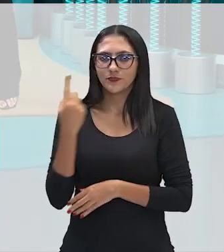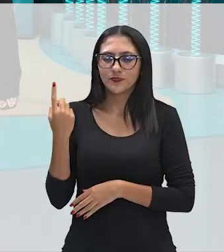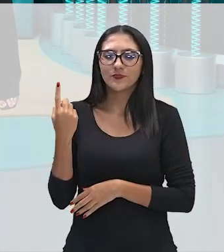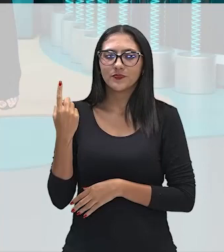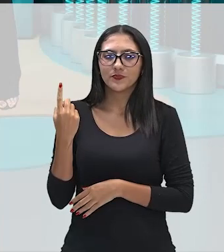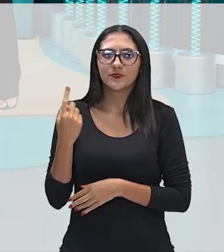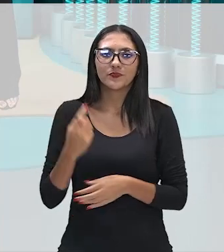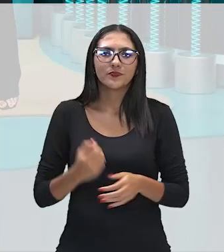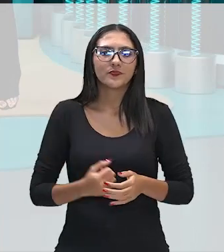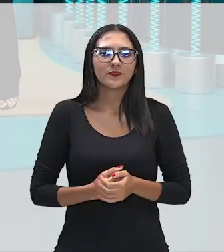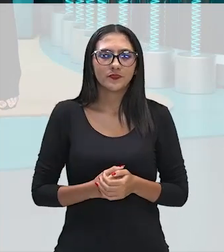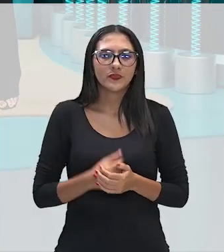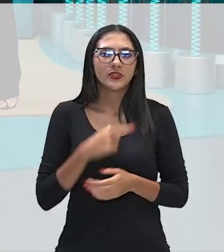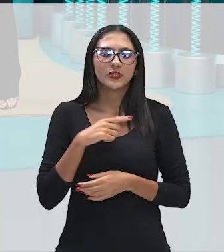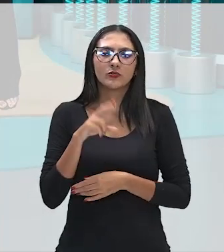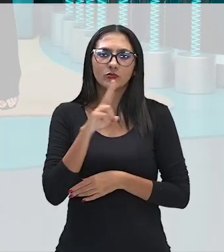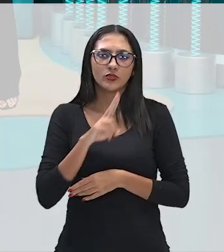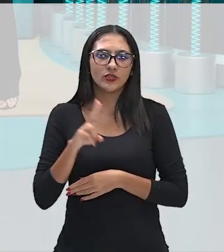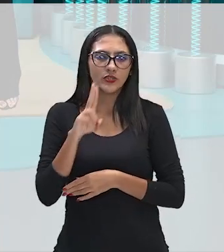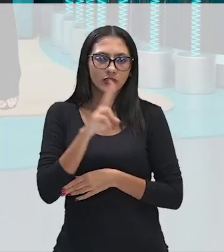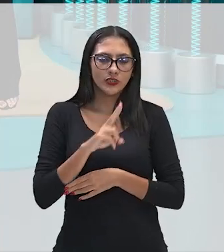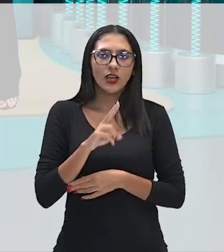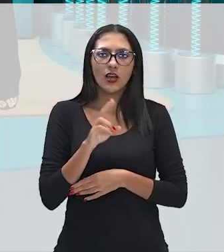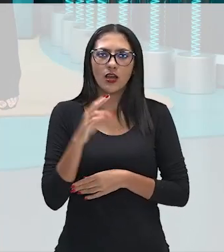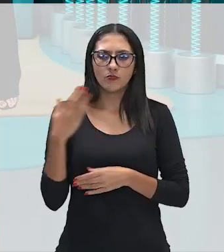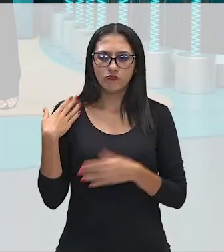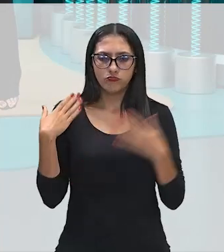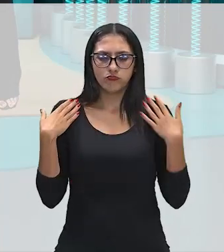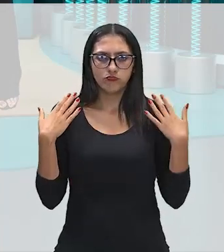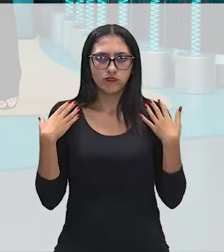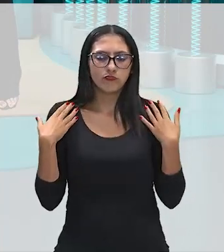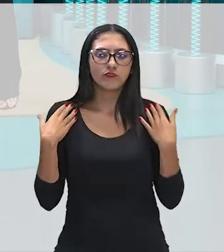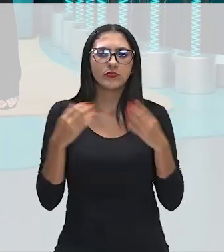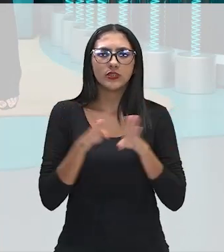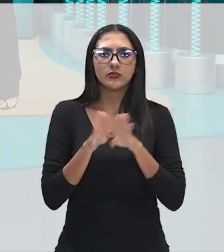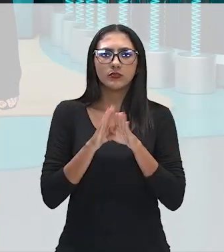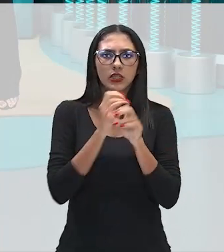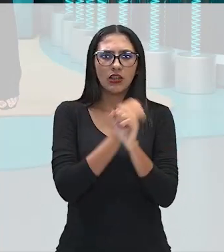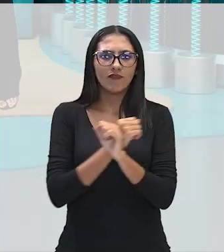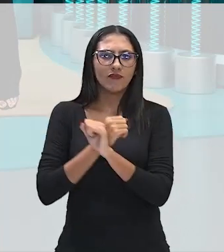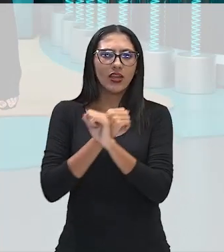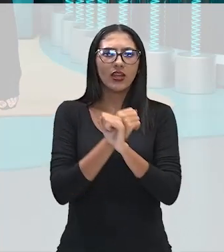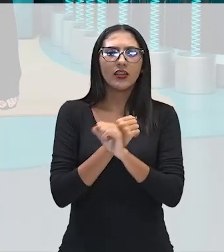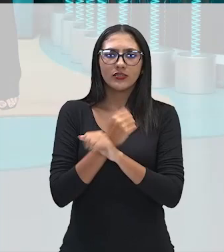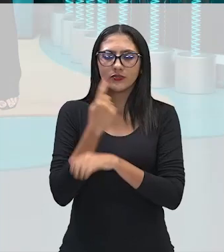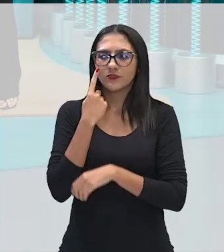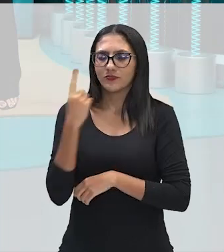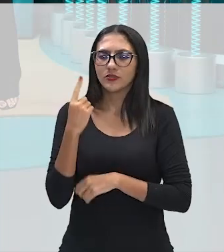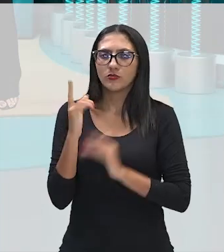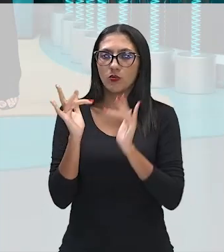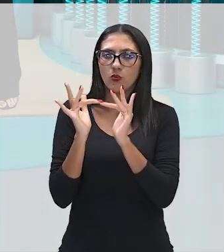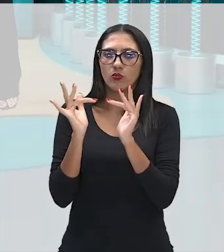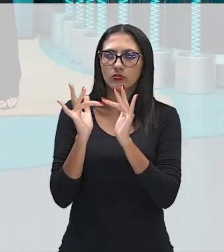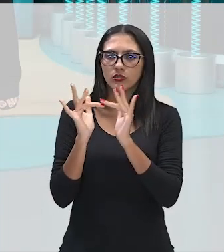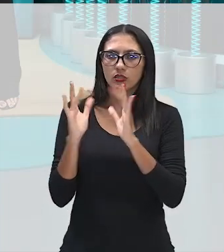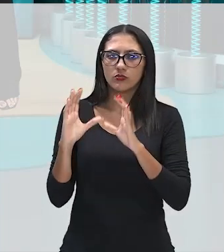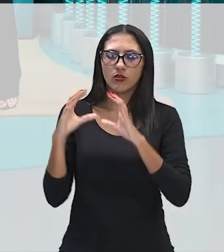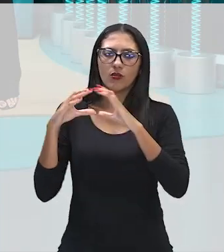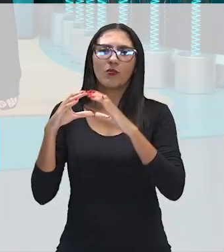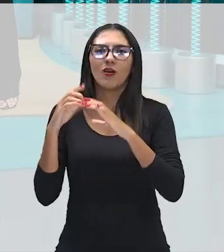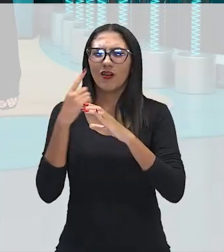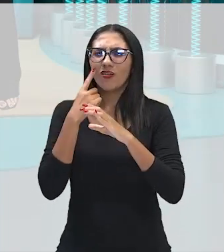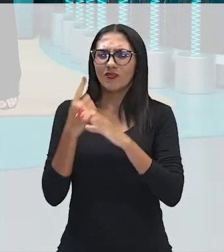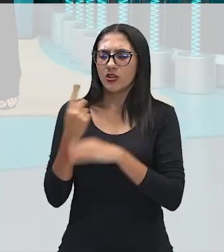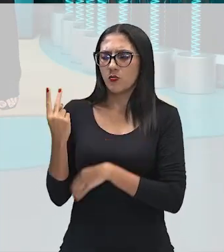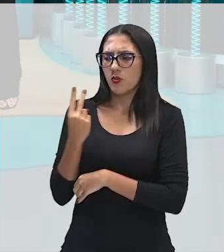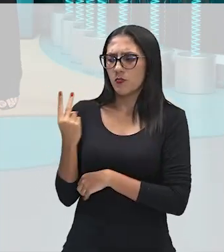né, principais, como o saque, a defesa, né, vocês estão vendo também ali o passe entre